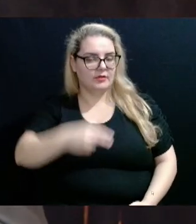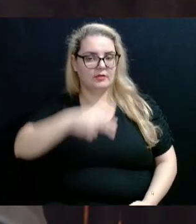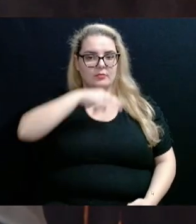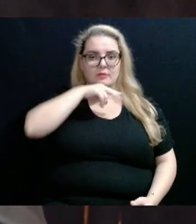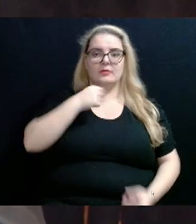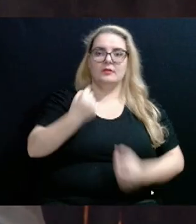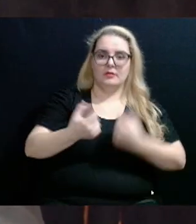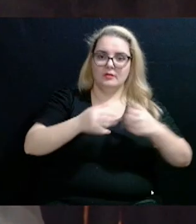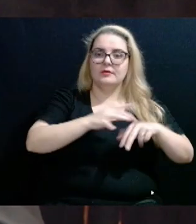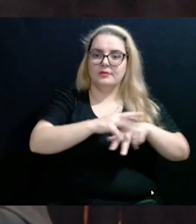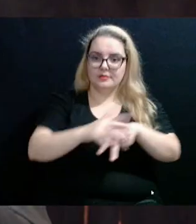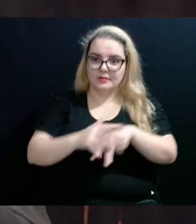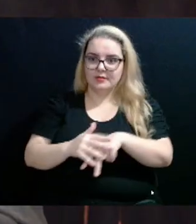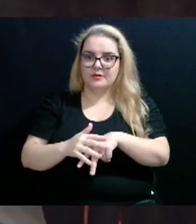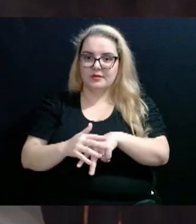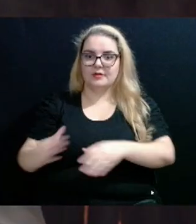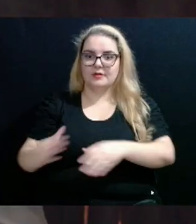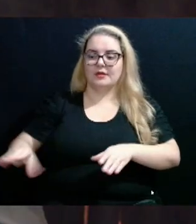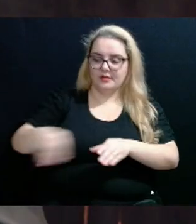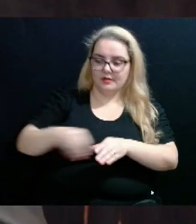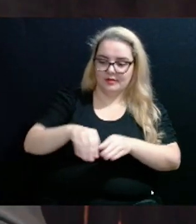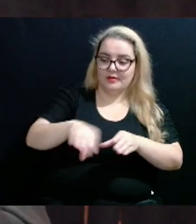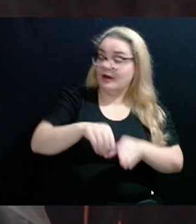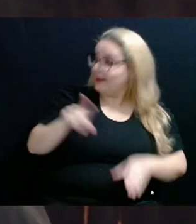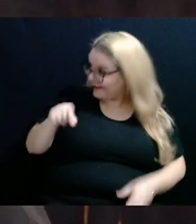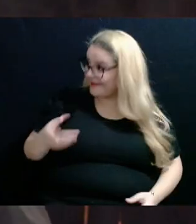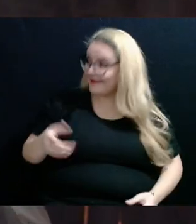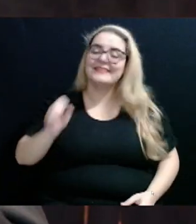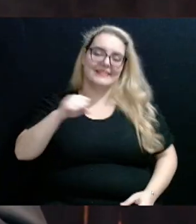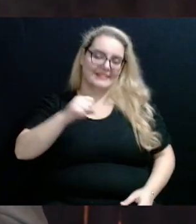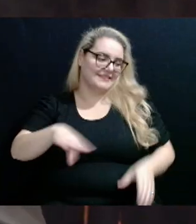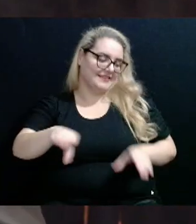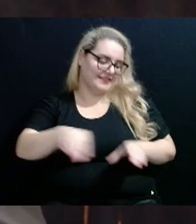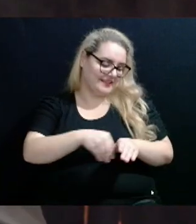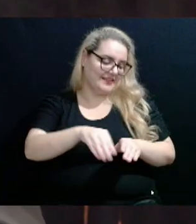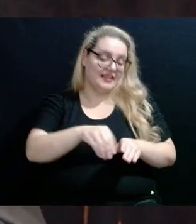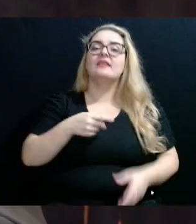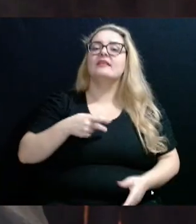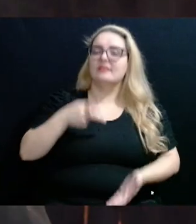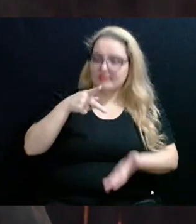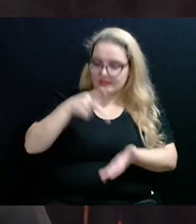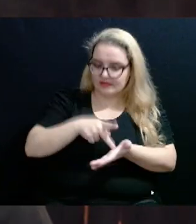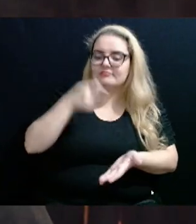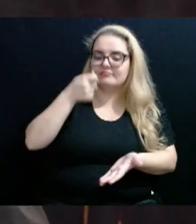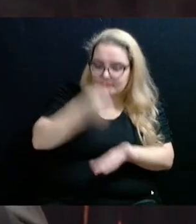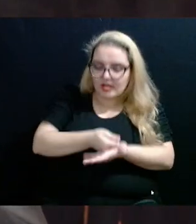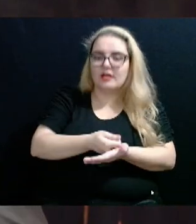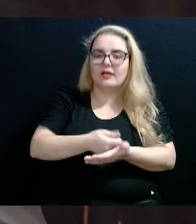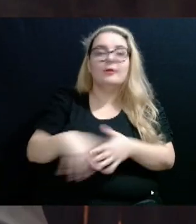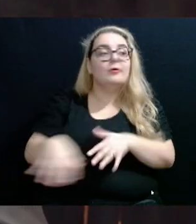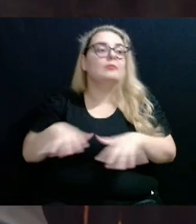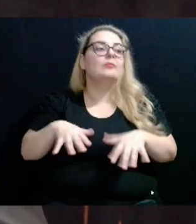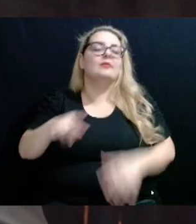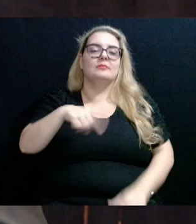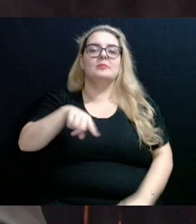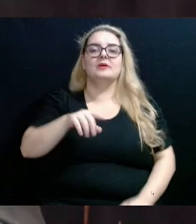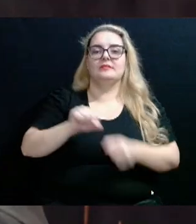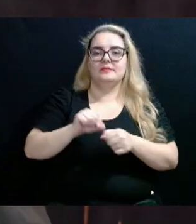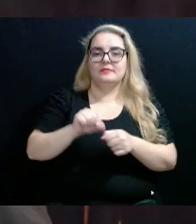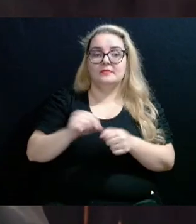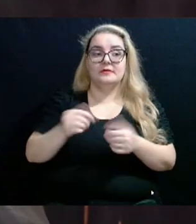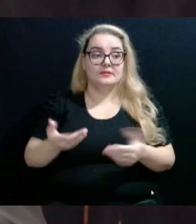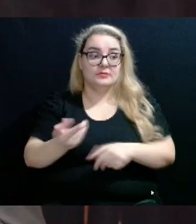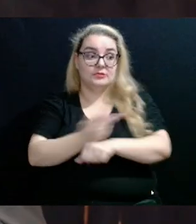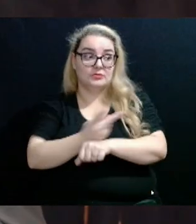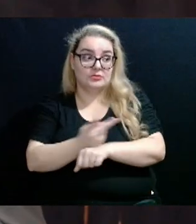colecionadores, né? E eles realmente afirmam que o que move ele, né, a buscar por esse espaço